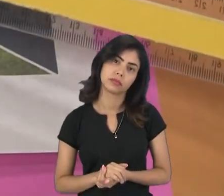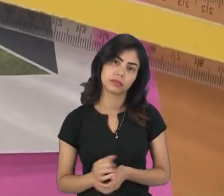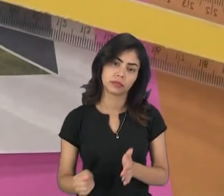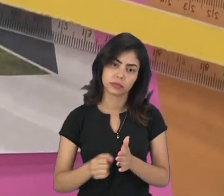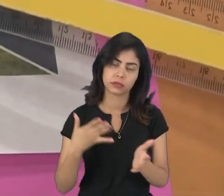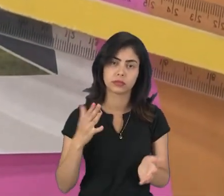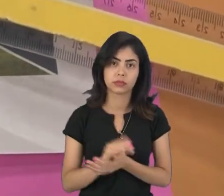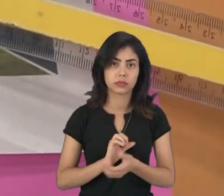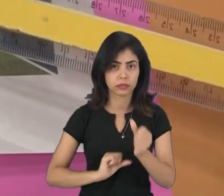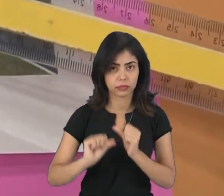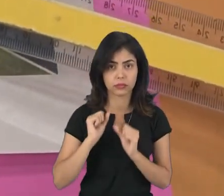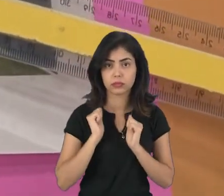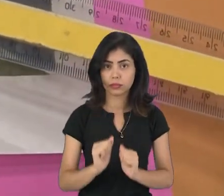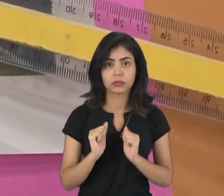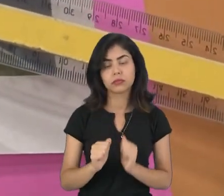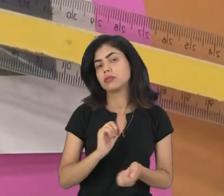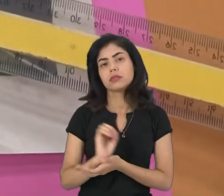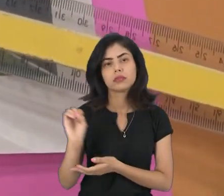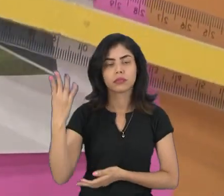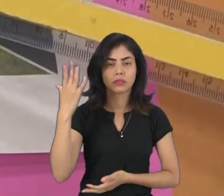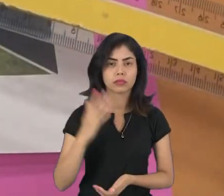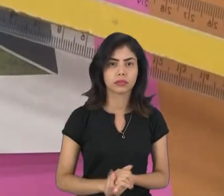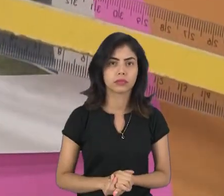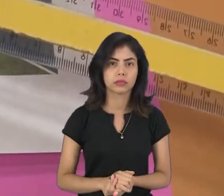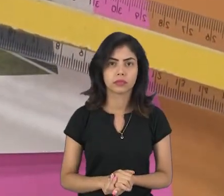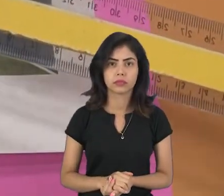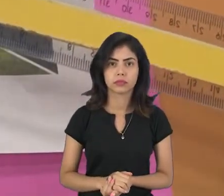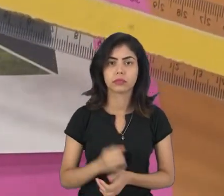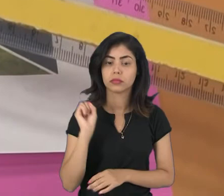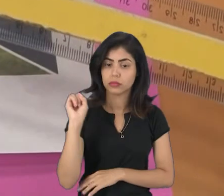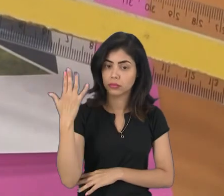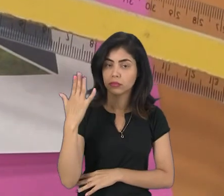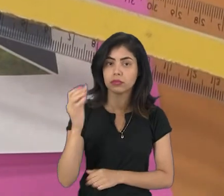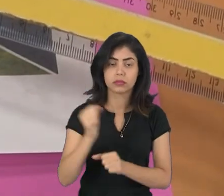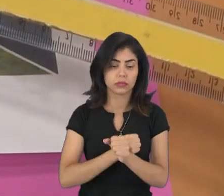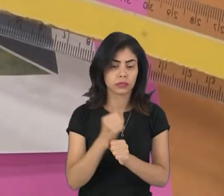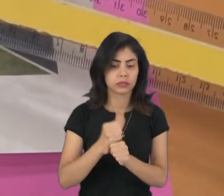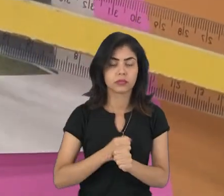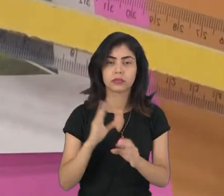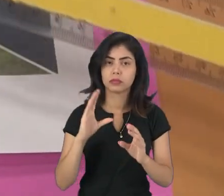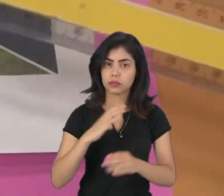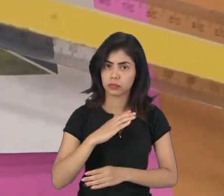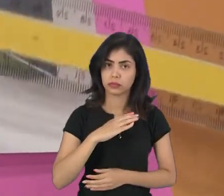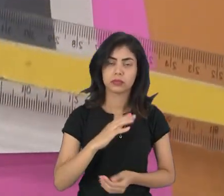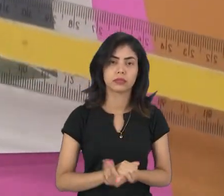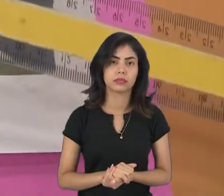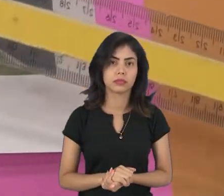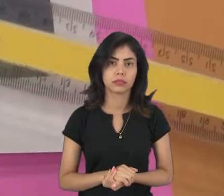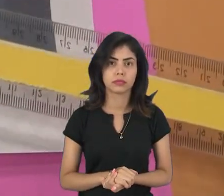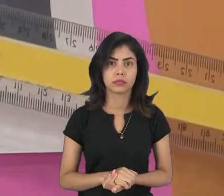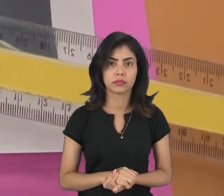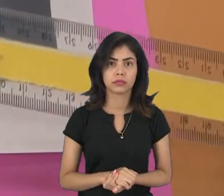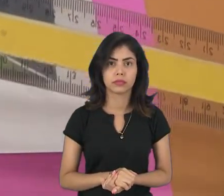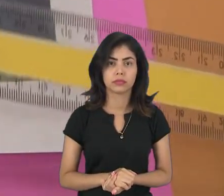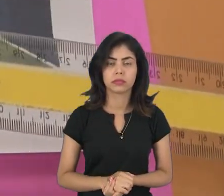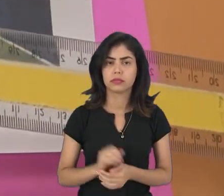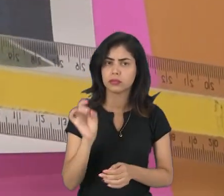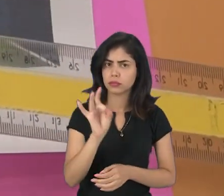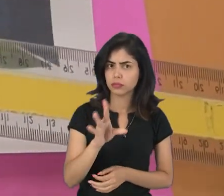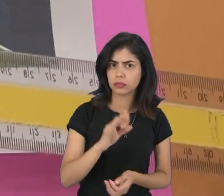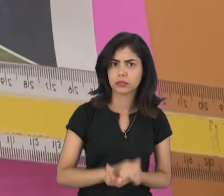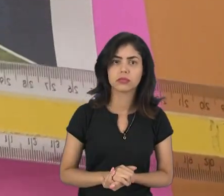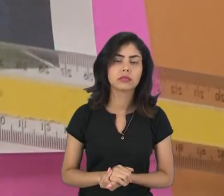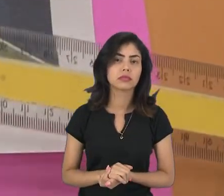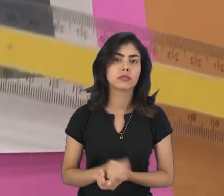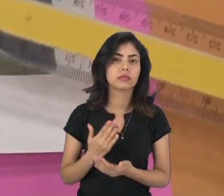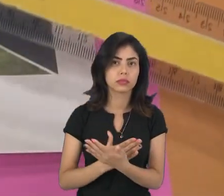muitas transformações podem ocorrer, ou melhor, ocorrem nas construções das cidades. E não somente ali